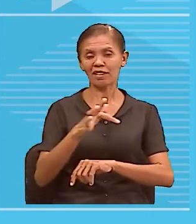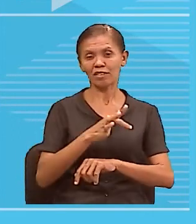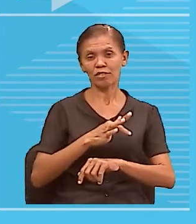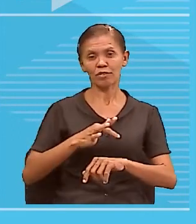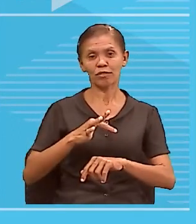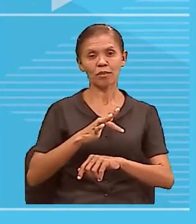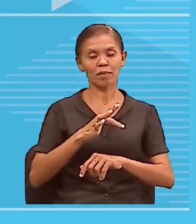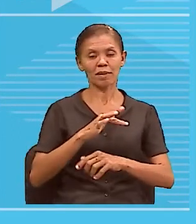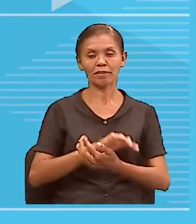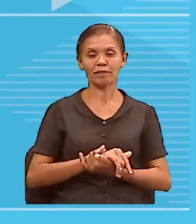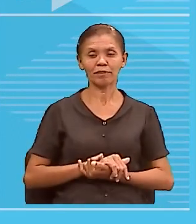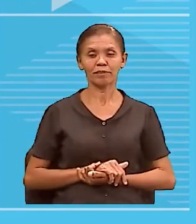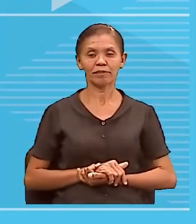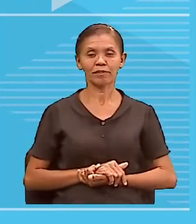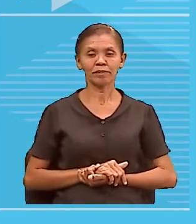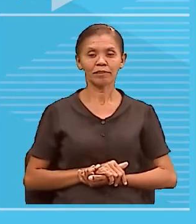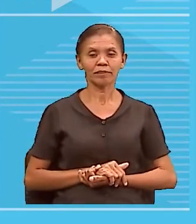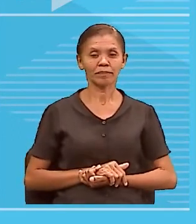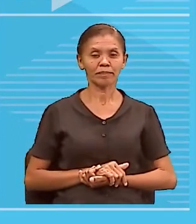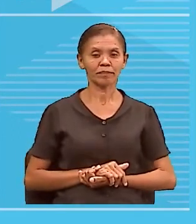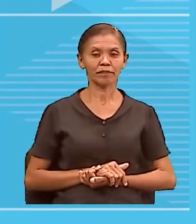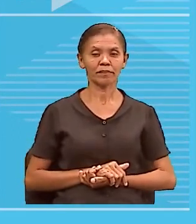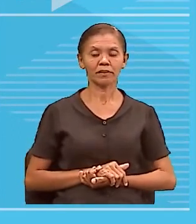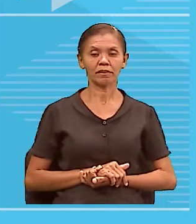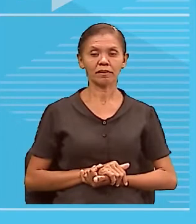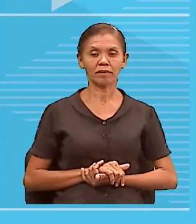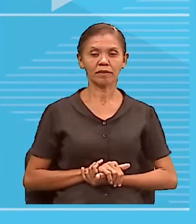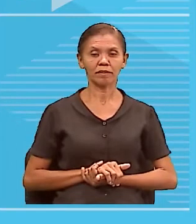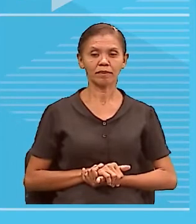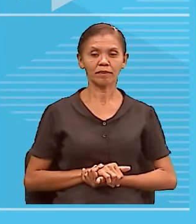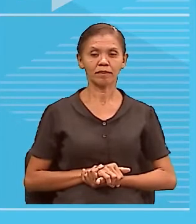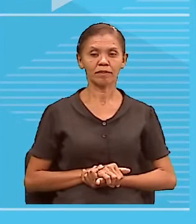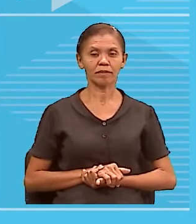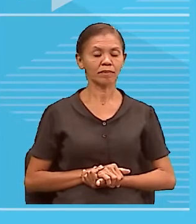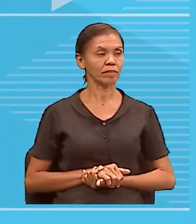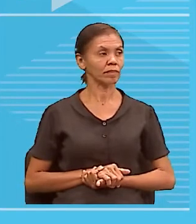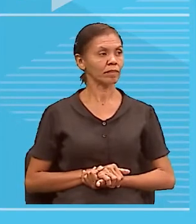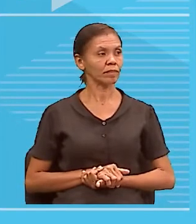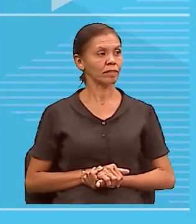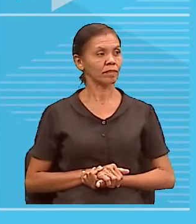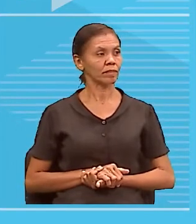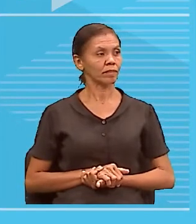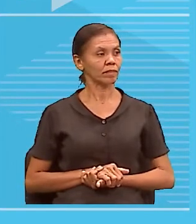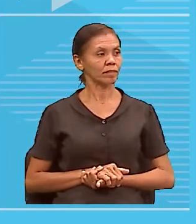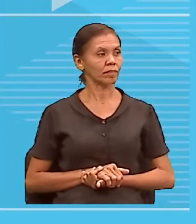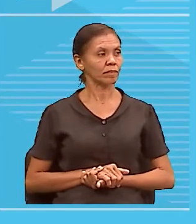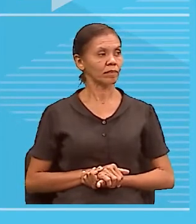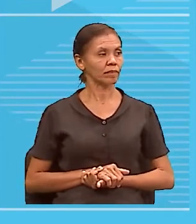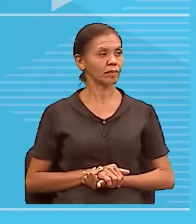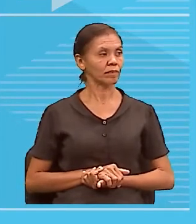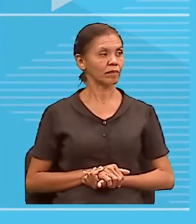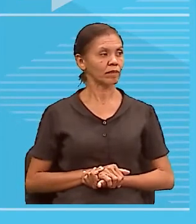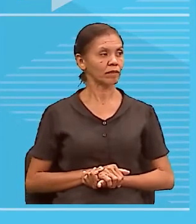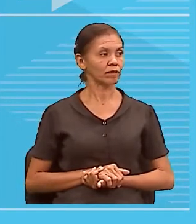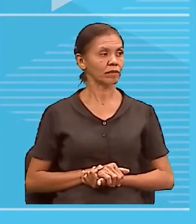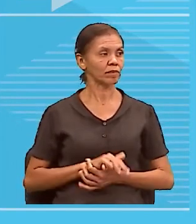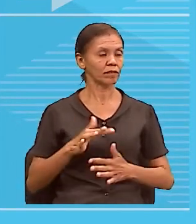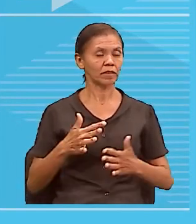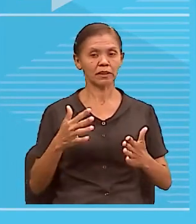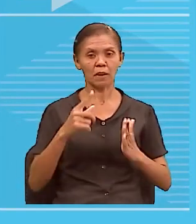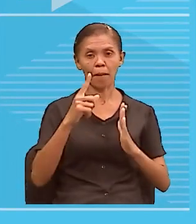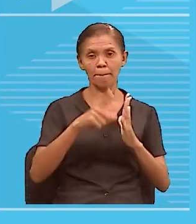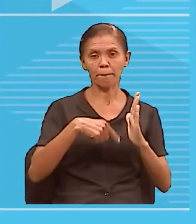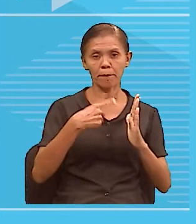tratamento informal né é tratamento informal tá tratando a pessoa Porto na então